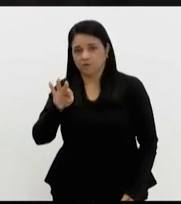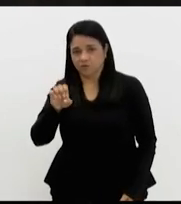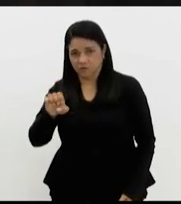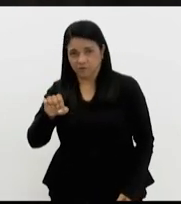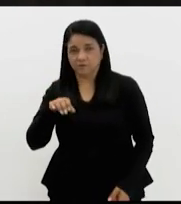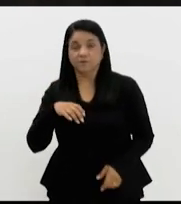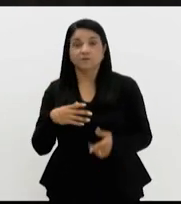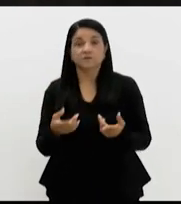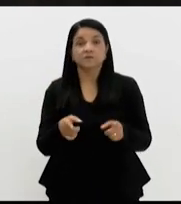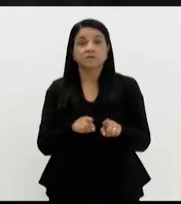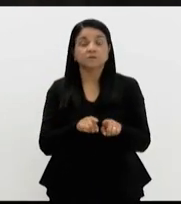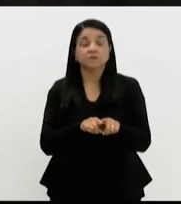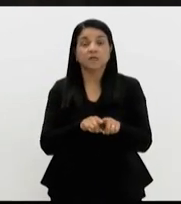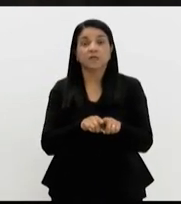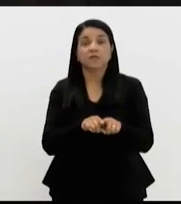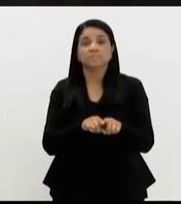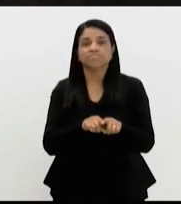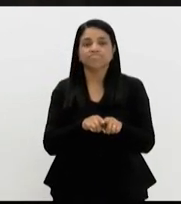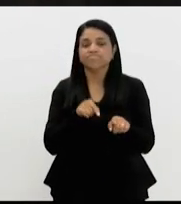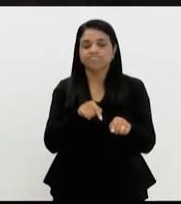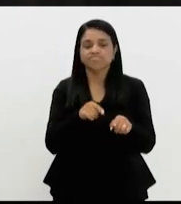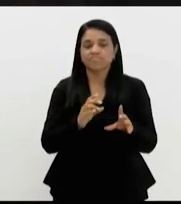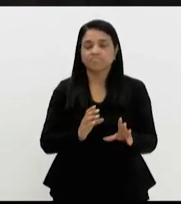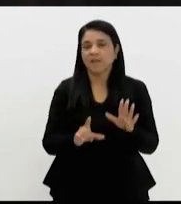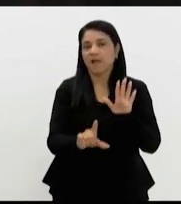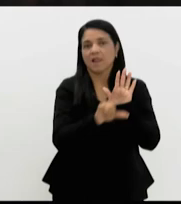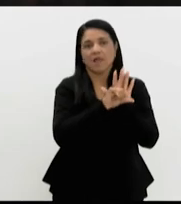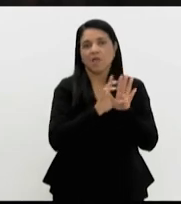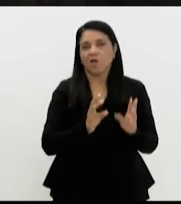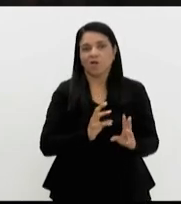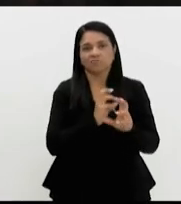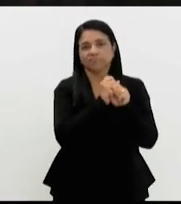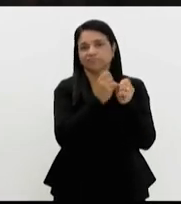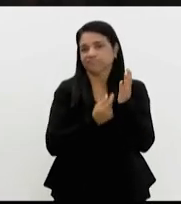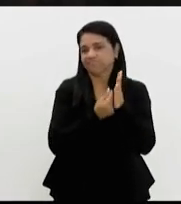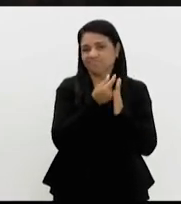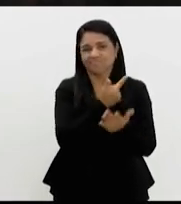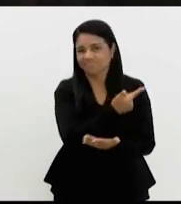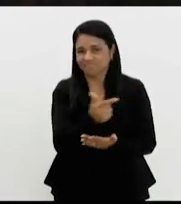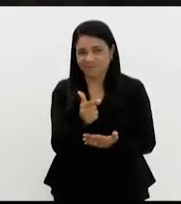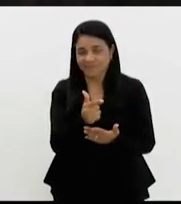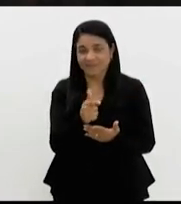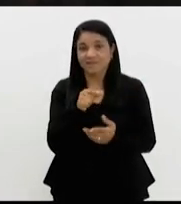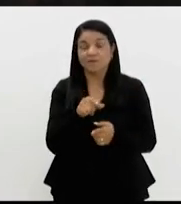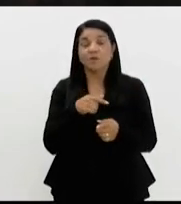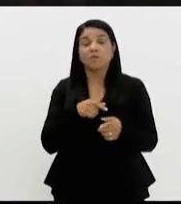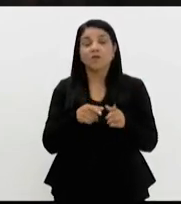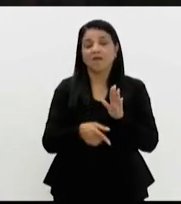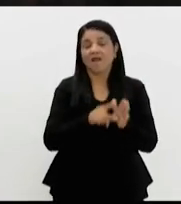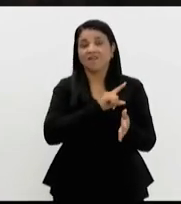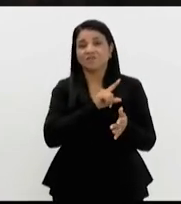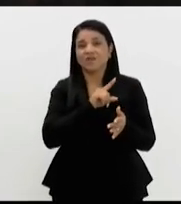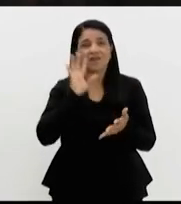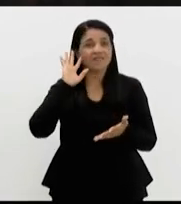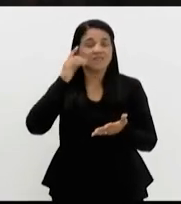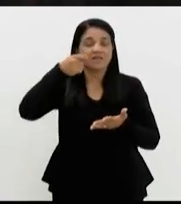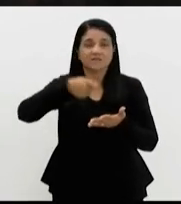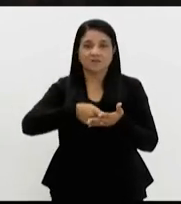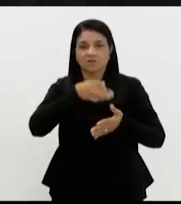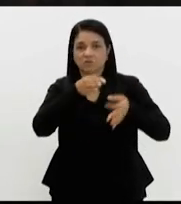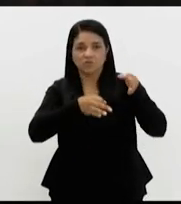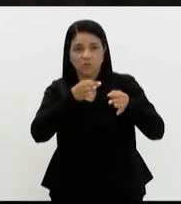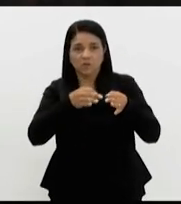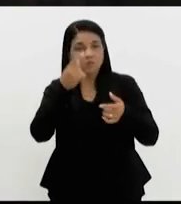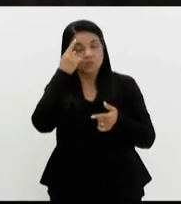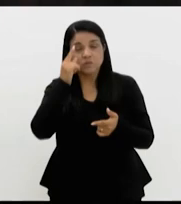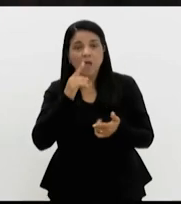não previstos na lei orçamentária. E não previsto por quê? Porque uma decisão judicial a gente nunca sabe quanto vai